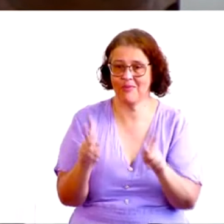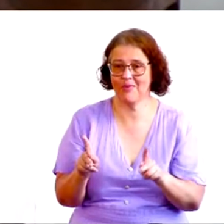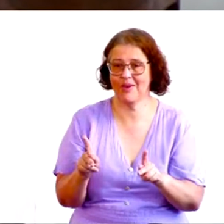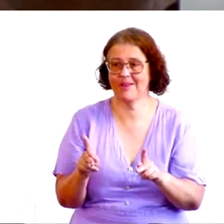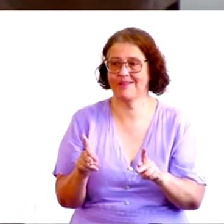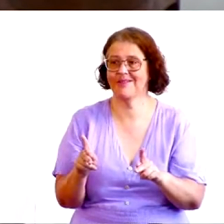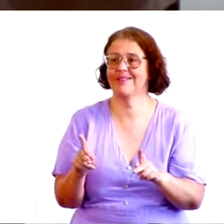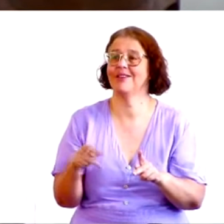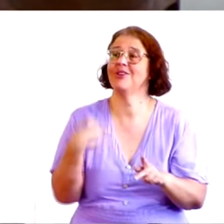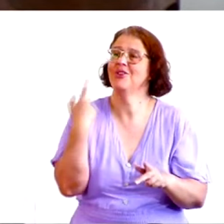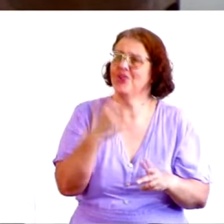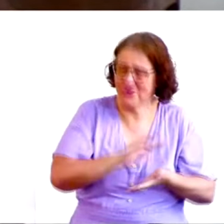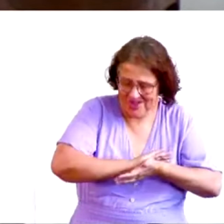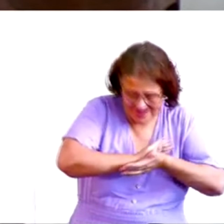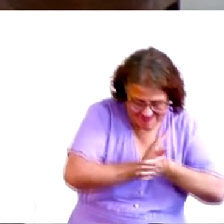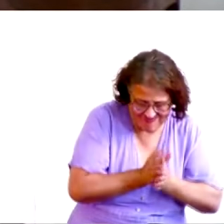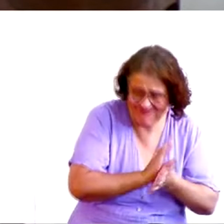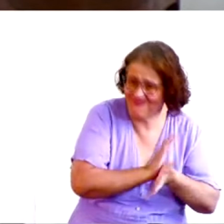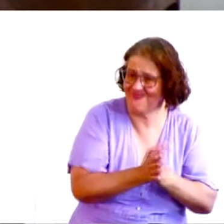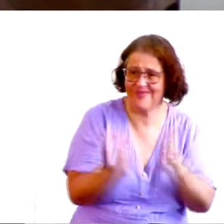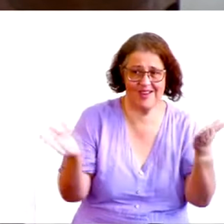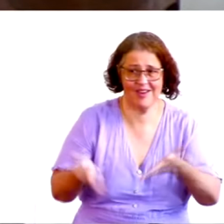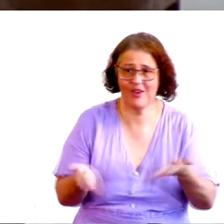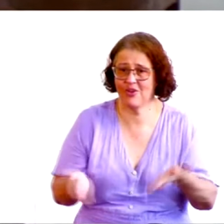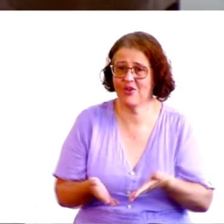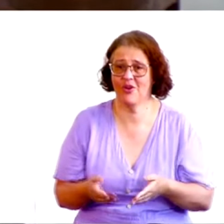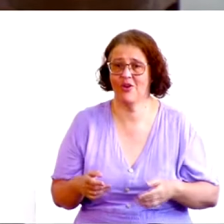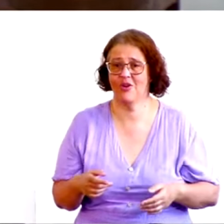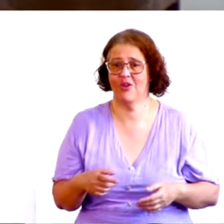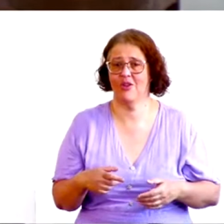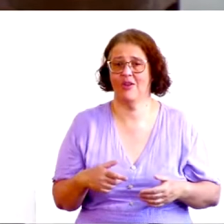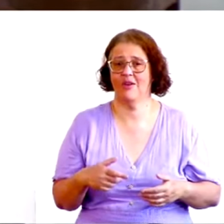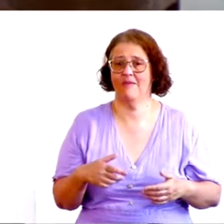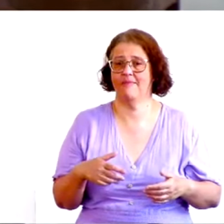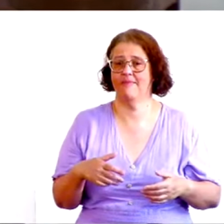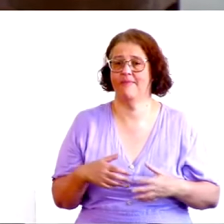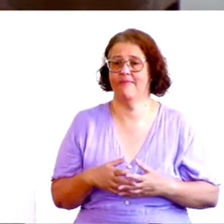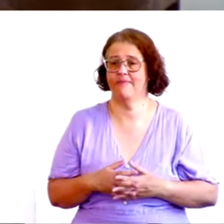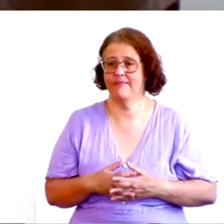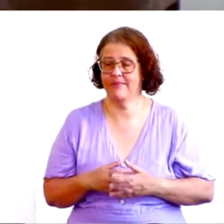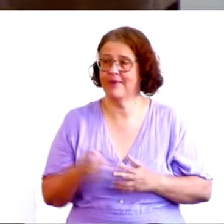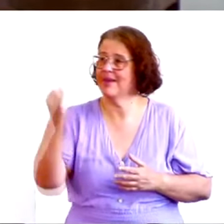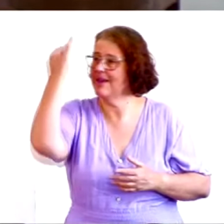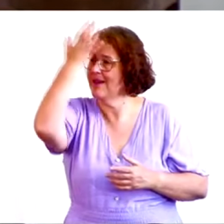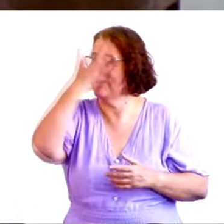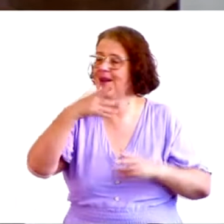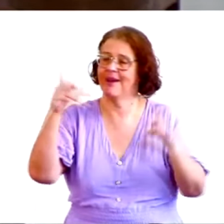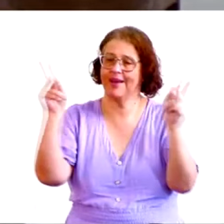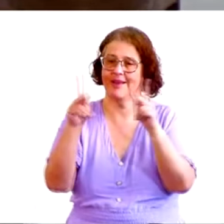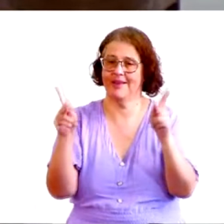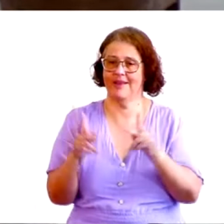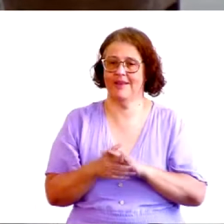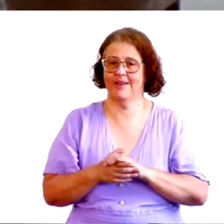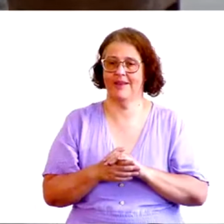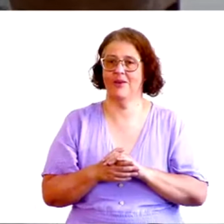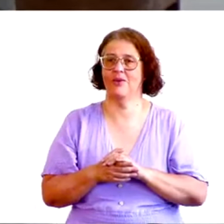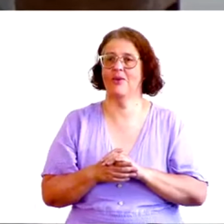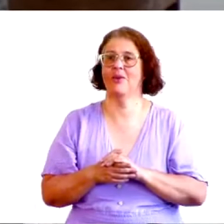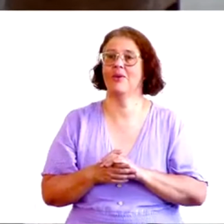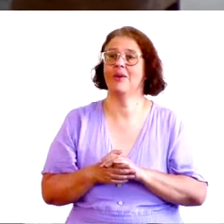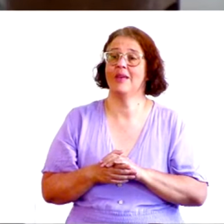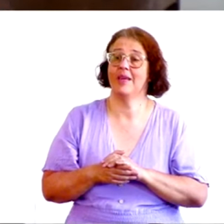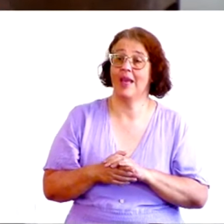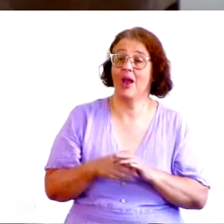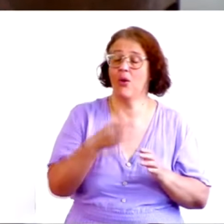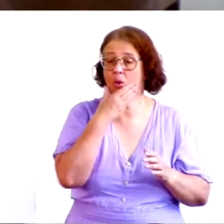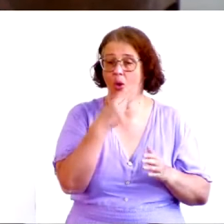nós uma destruição um afastamento eterno da Graça de Deus e ele a estes inimigos que